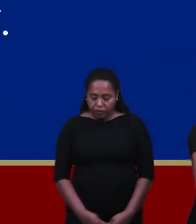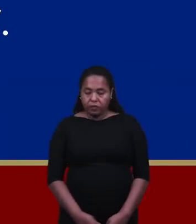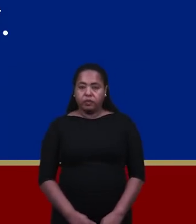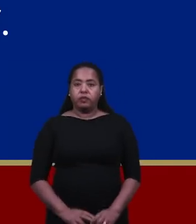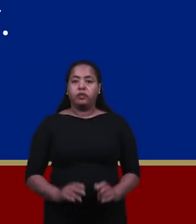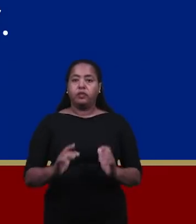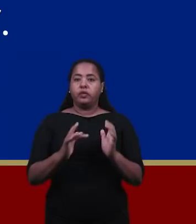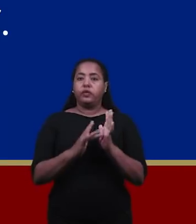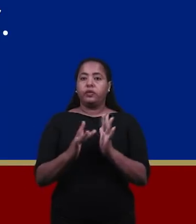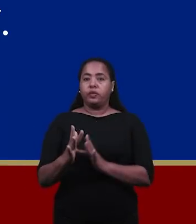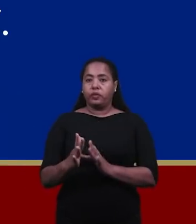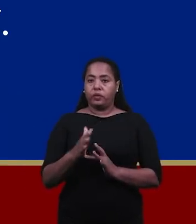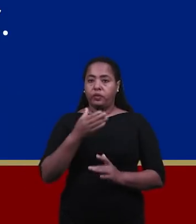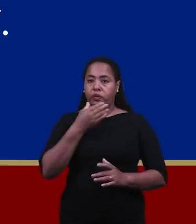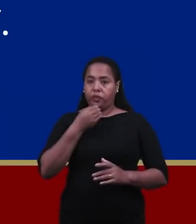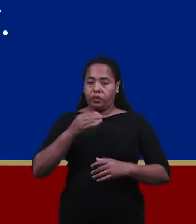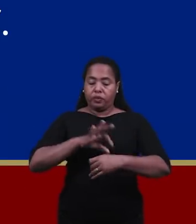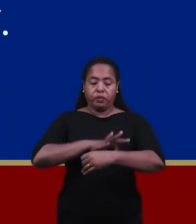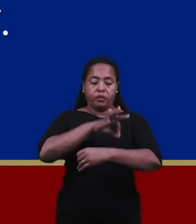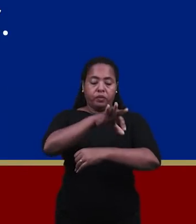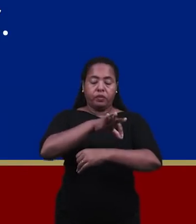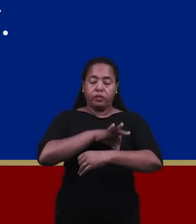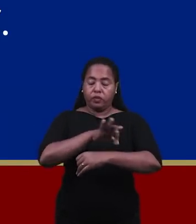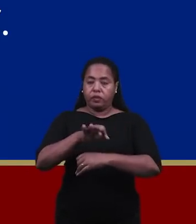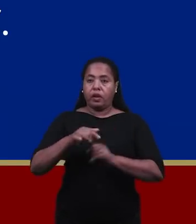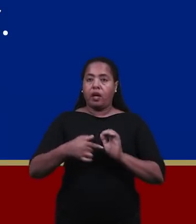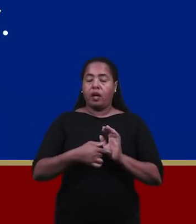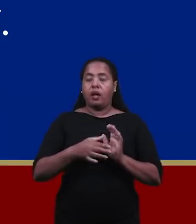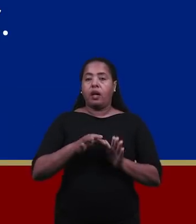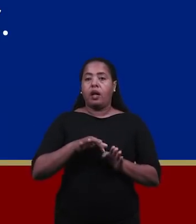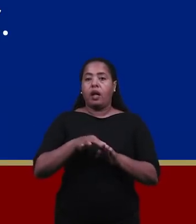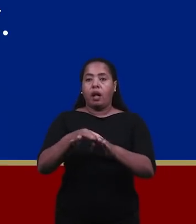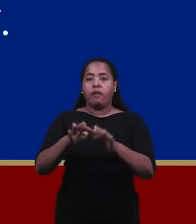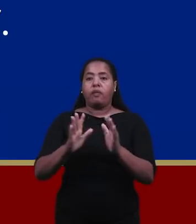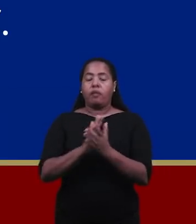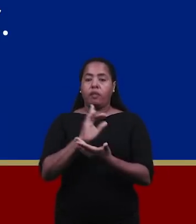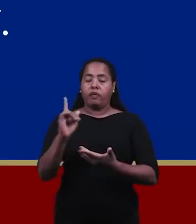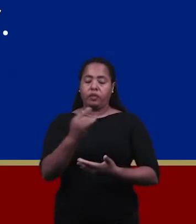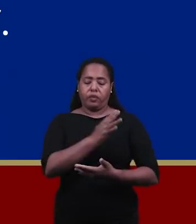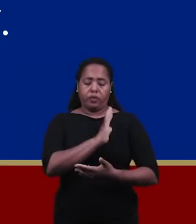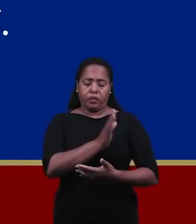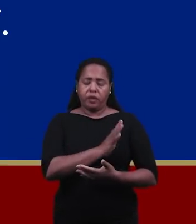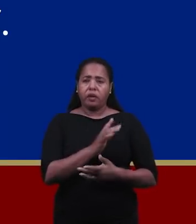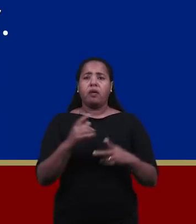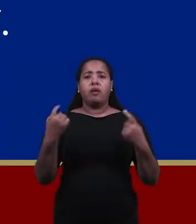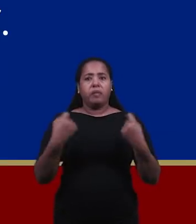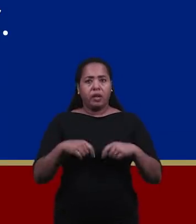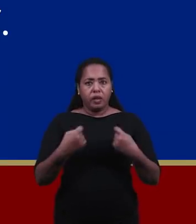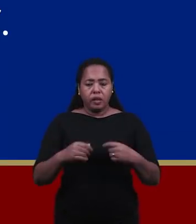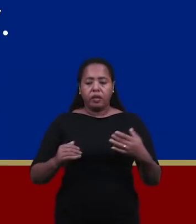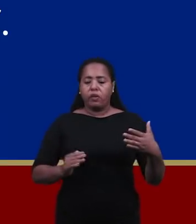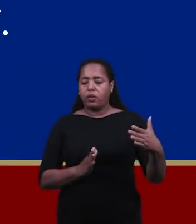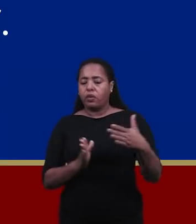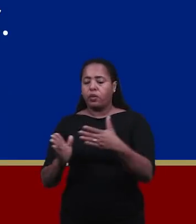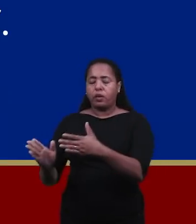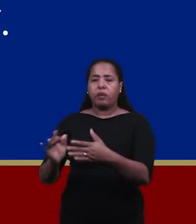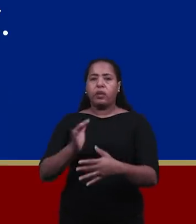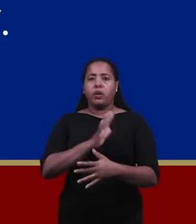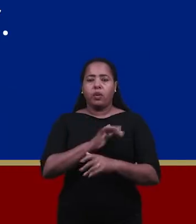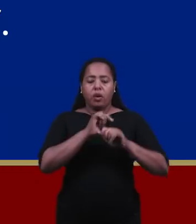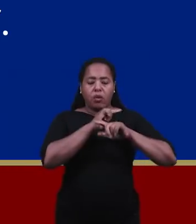nossos corações. Devemos estar no caminho, com os corações limpos, sem espinhos ou pedras,